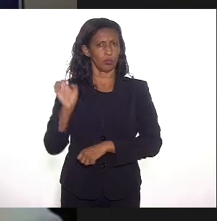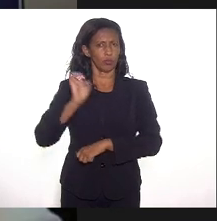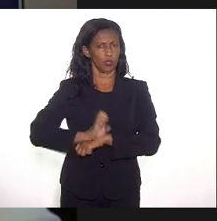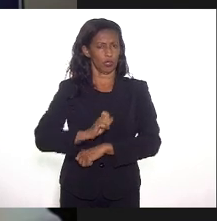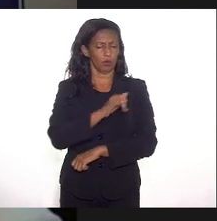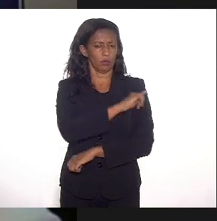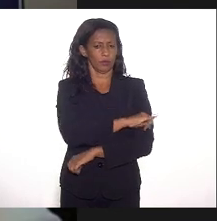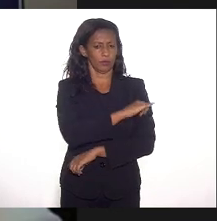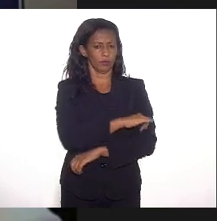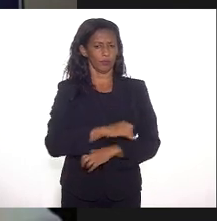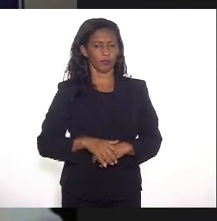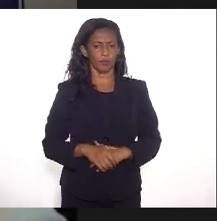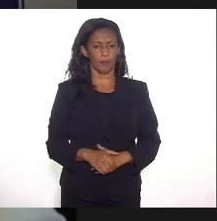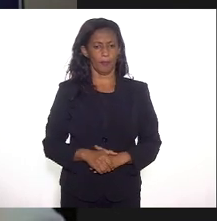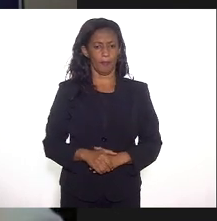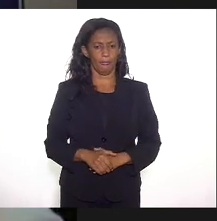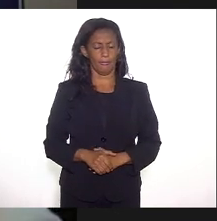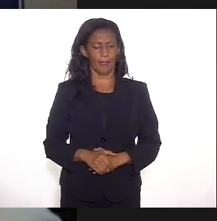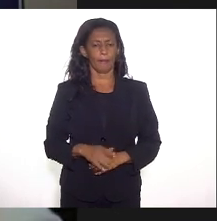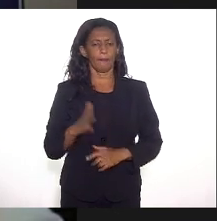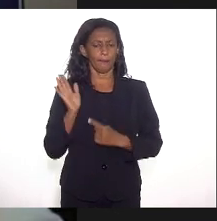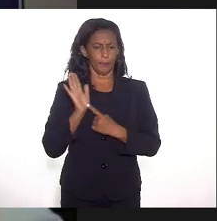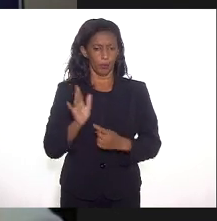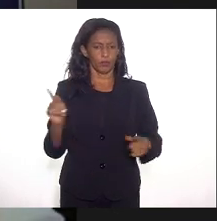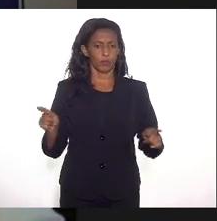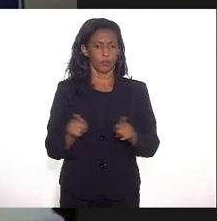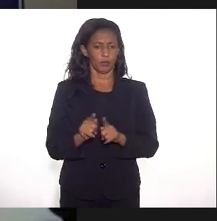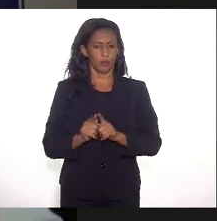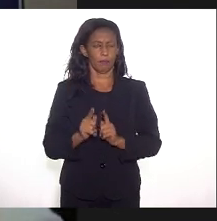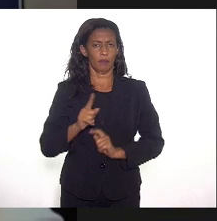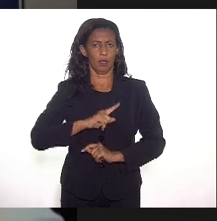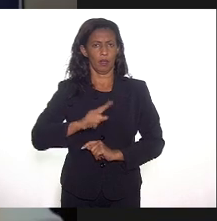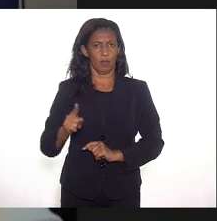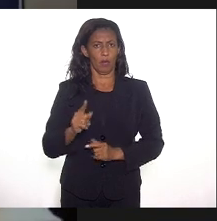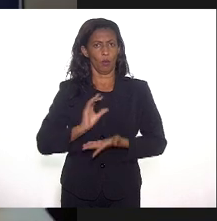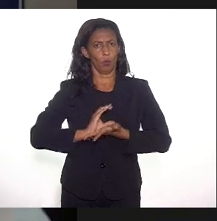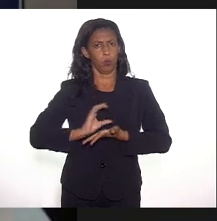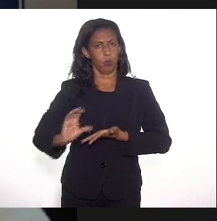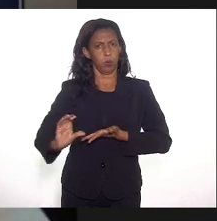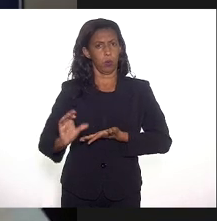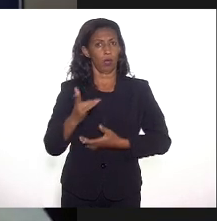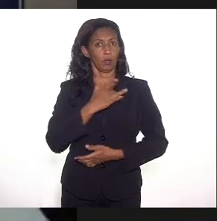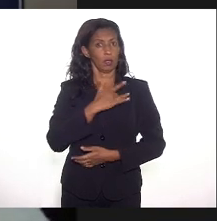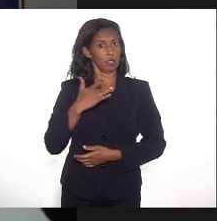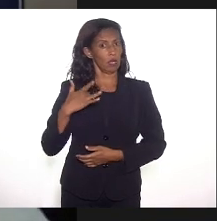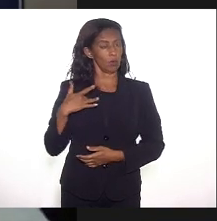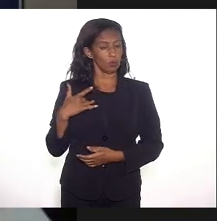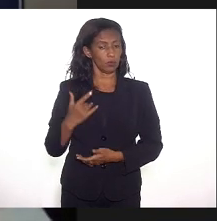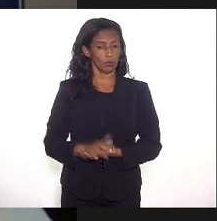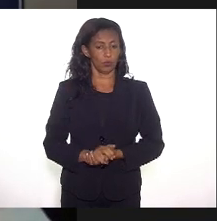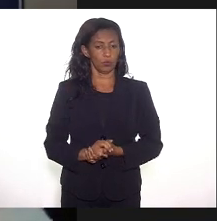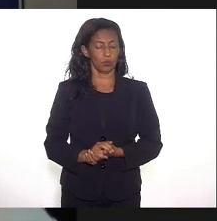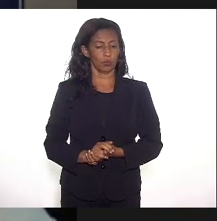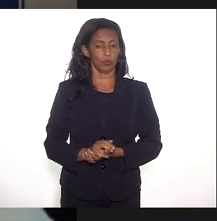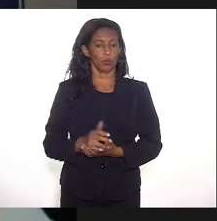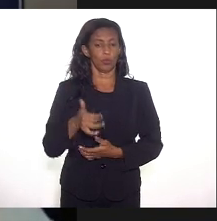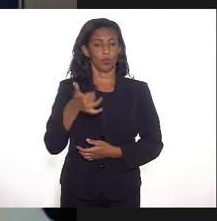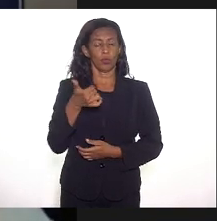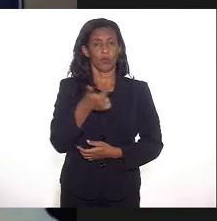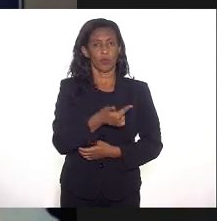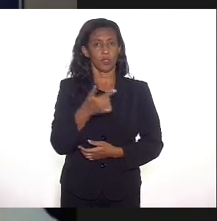estado do Rio de Janeiro dá conta, inclusive, da não destinação para a área da saúde do percentual